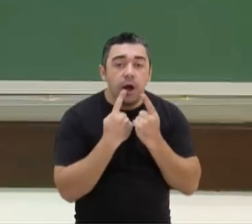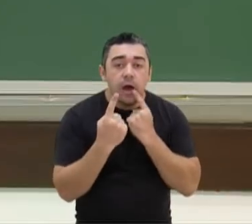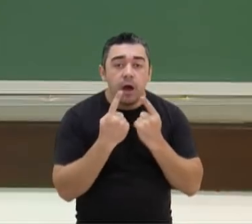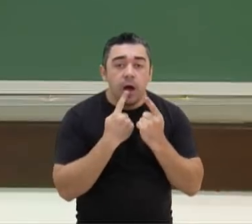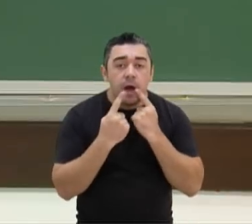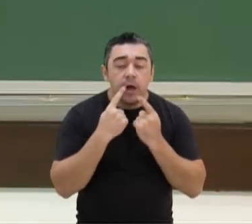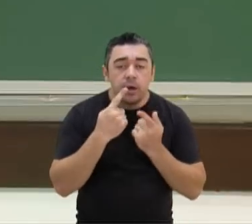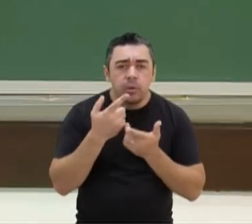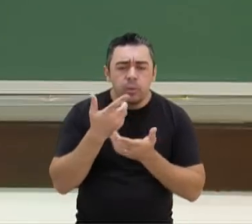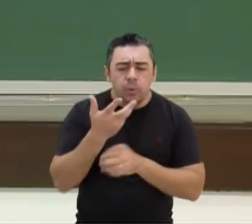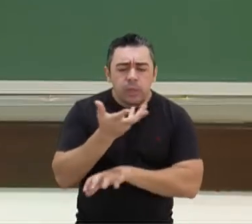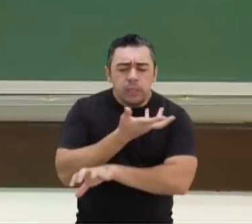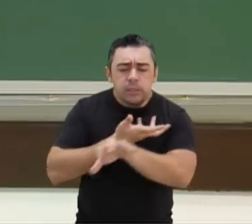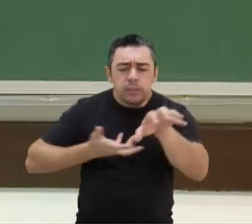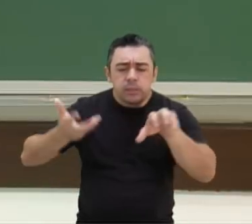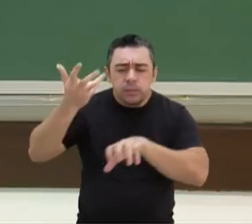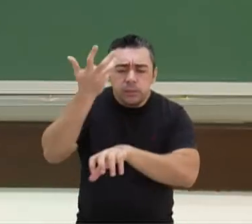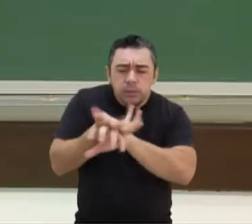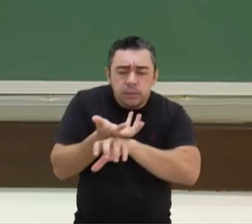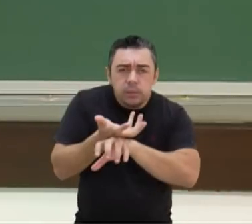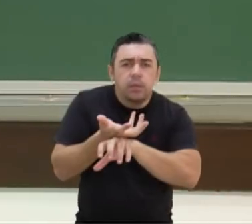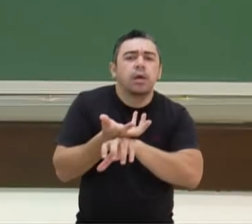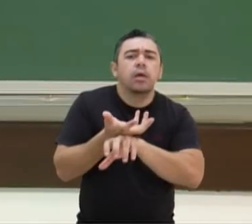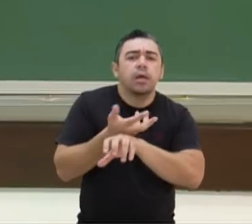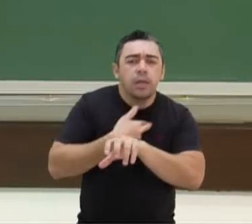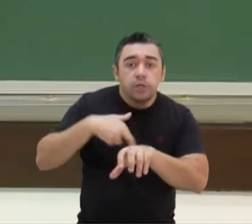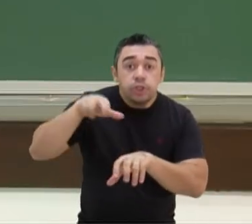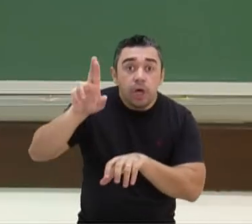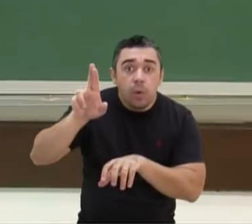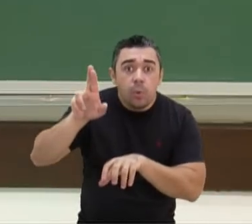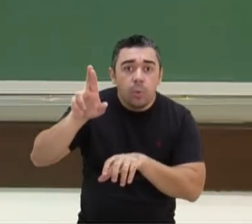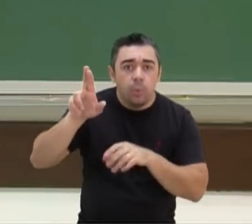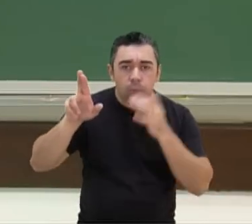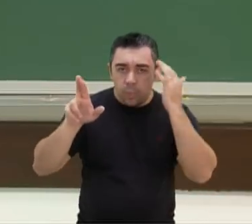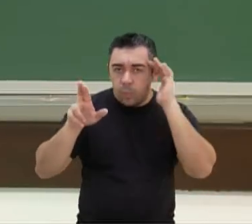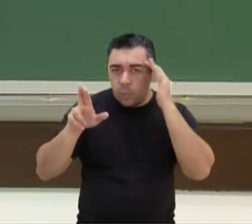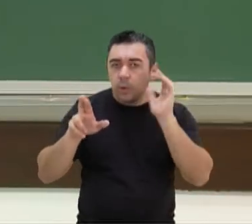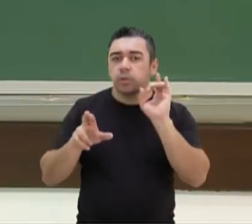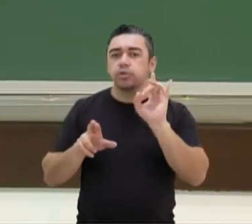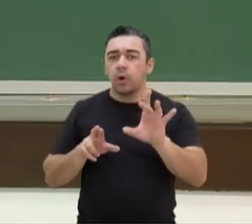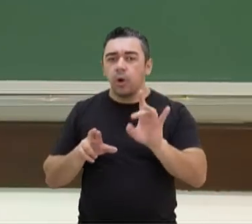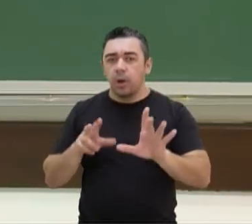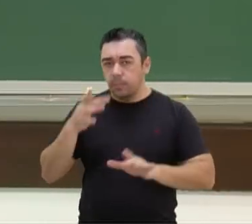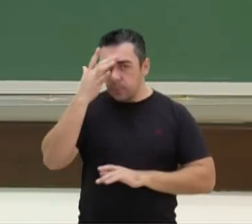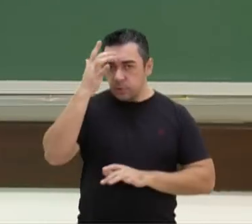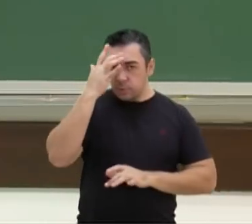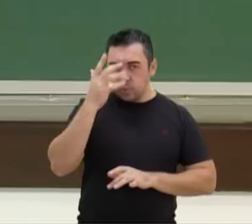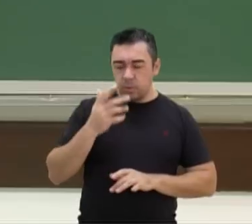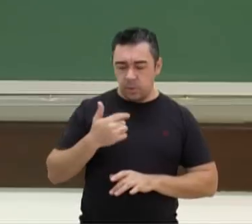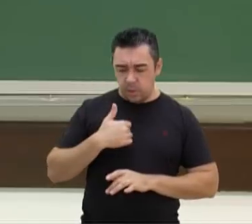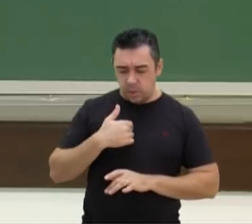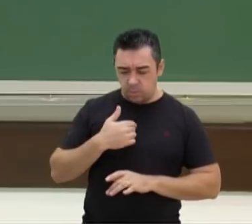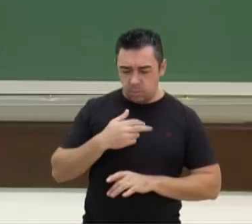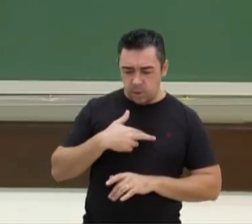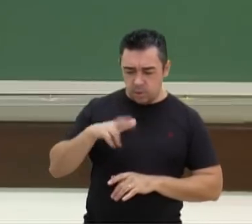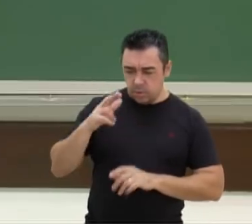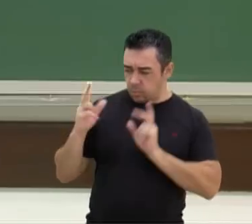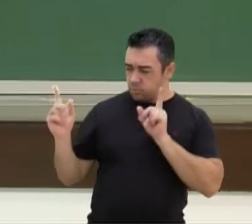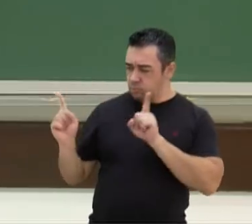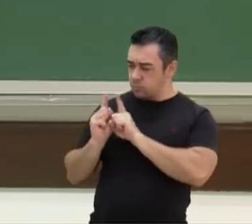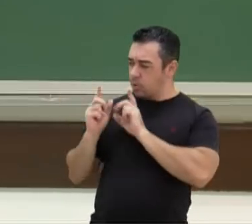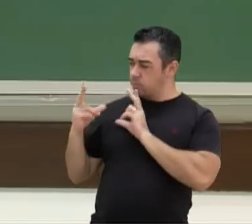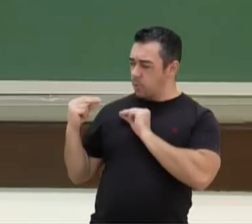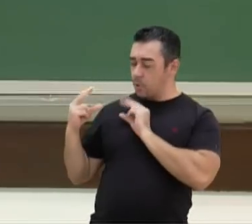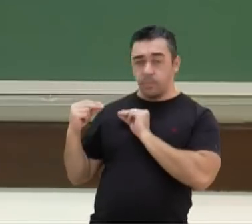Mas o que é o diálogo interreligioso? Seria apenas o diálogo entre pessoas da mesma religião? Ou mais do que